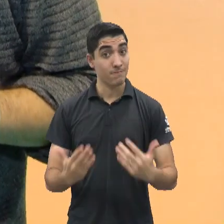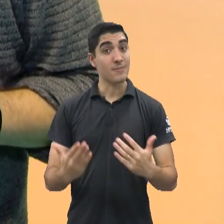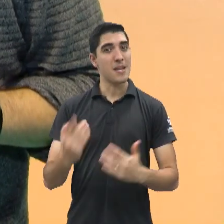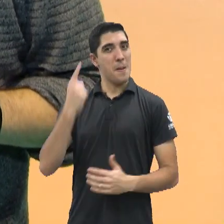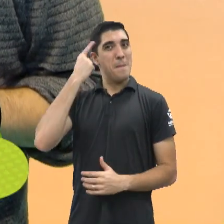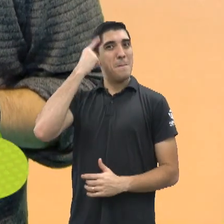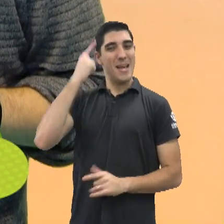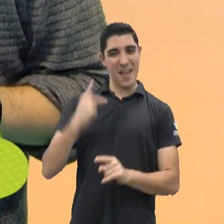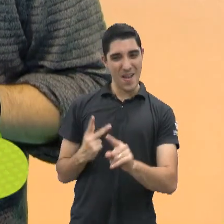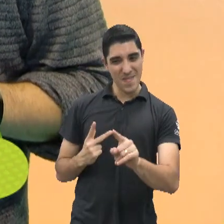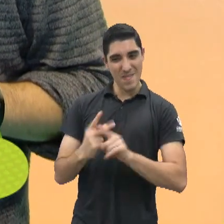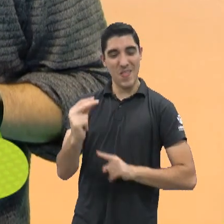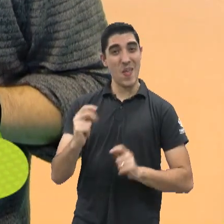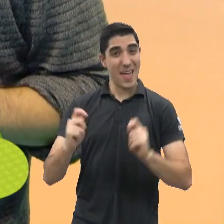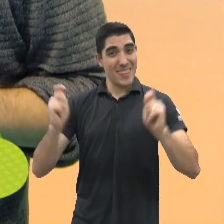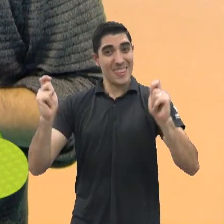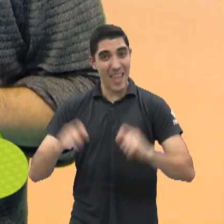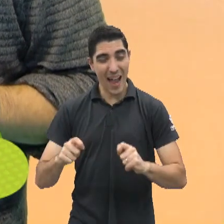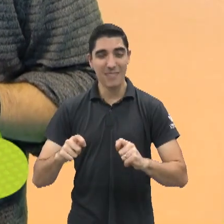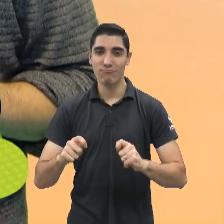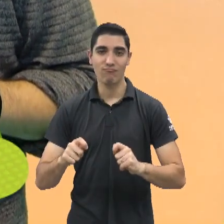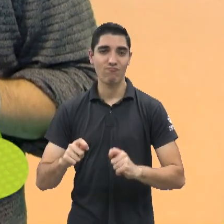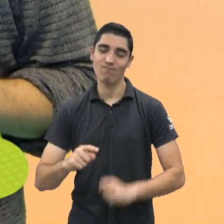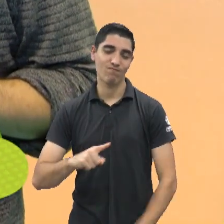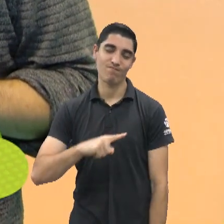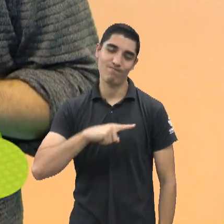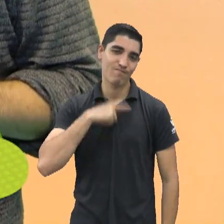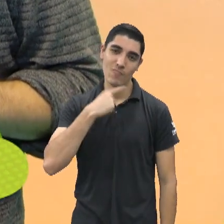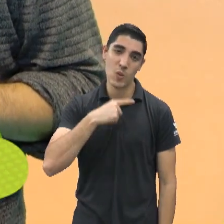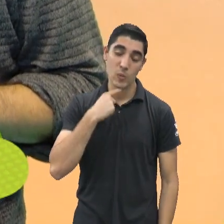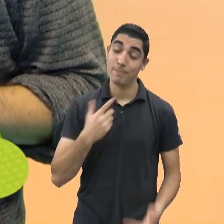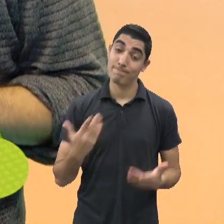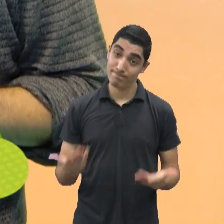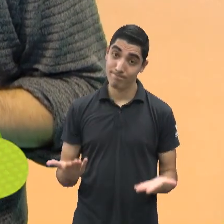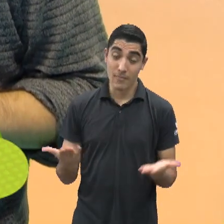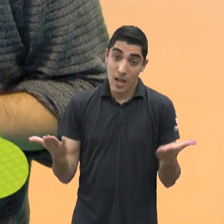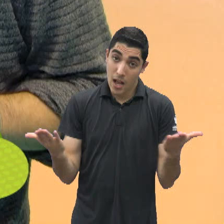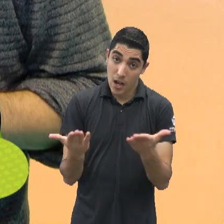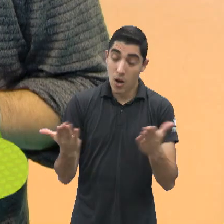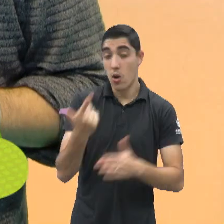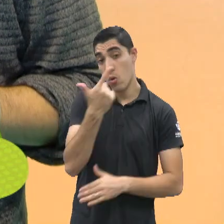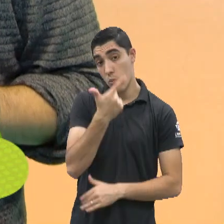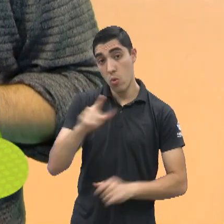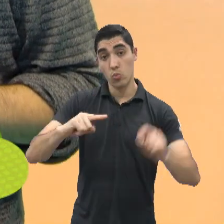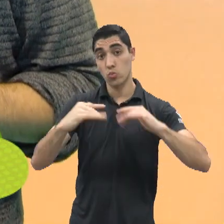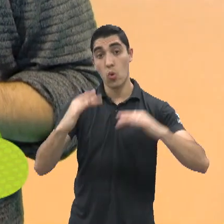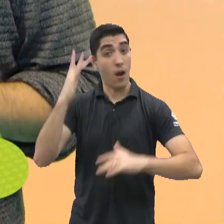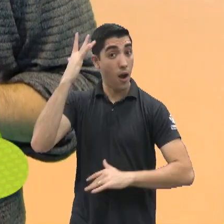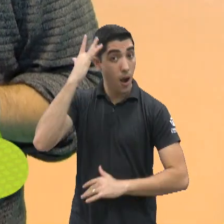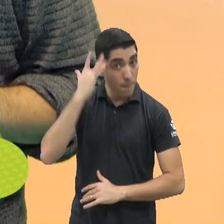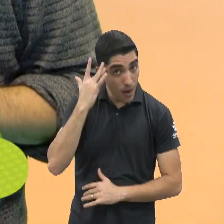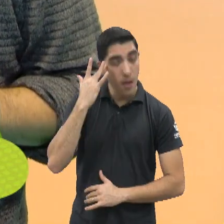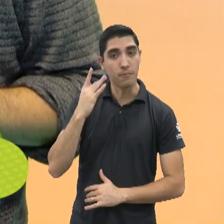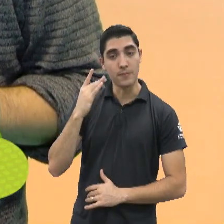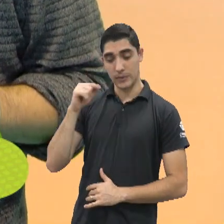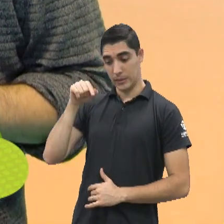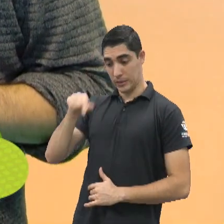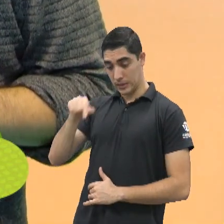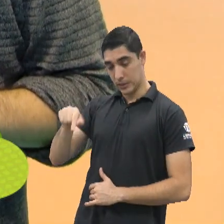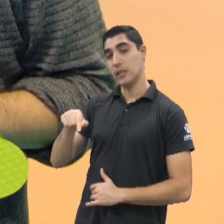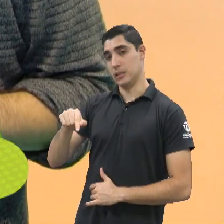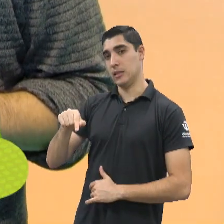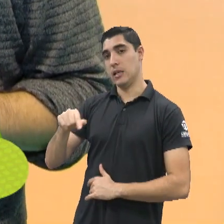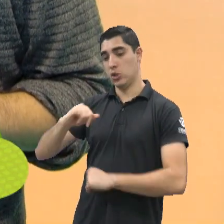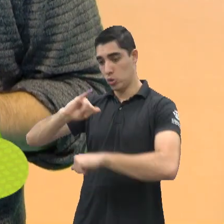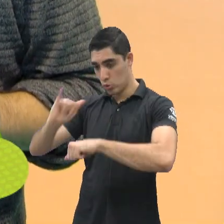a 4ª rodada da Superliga não veio. Uma nova tentativa acontece amanhã, diante do Joinville, fora de casa.